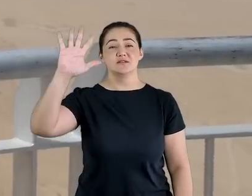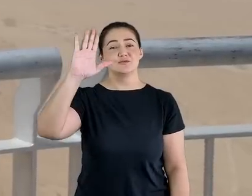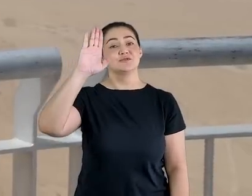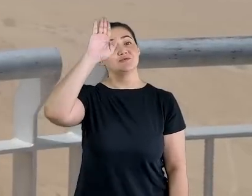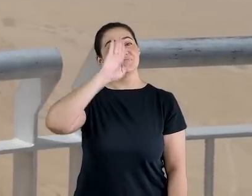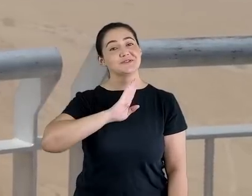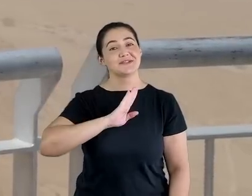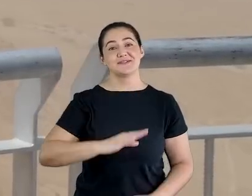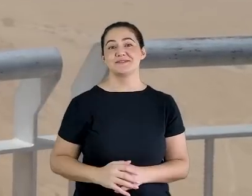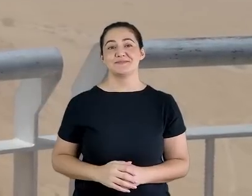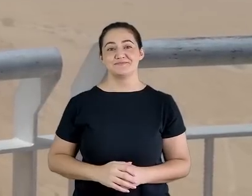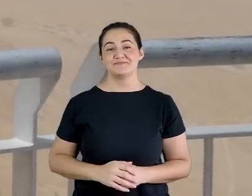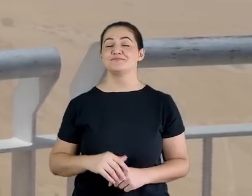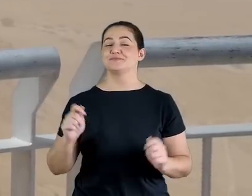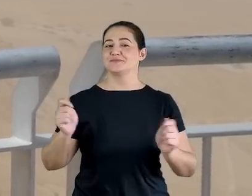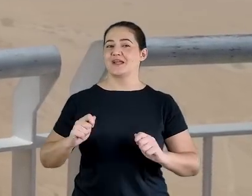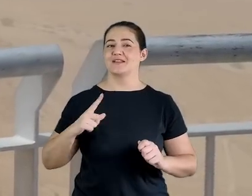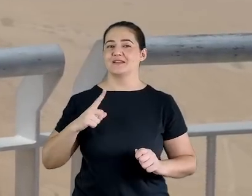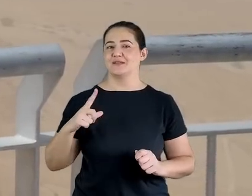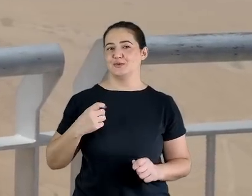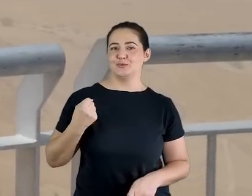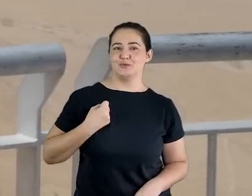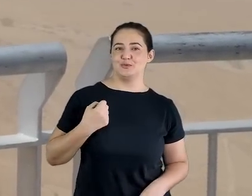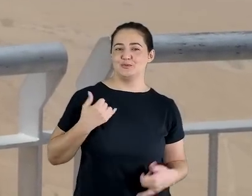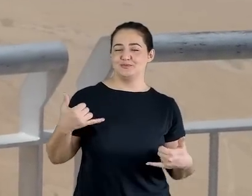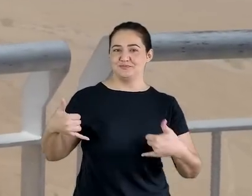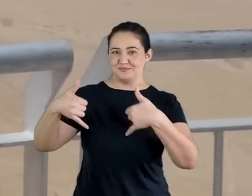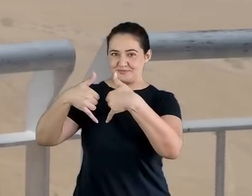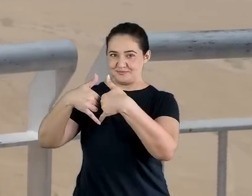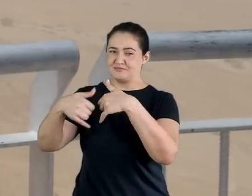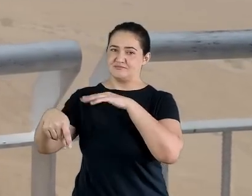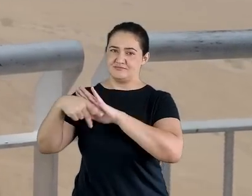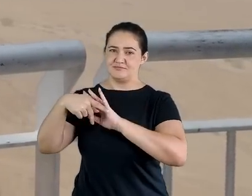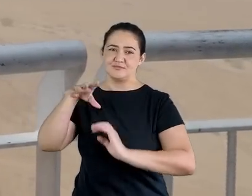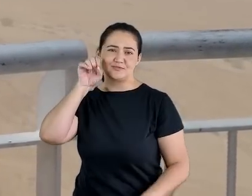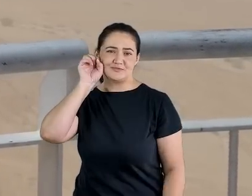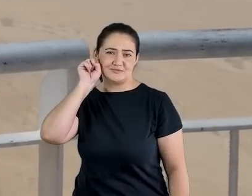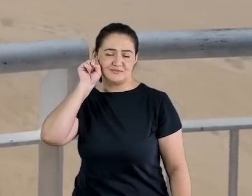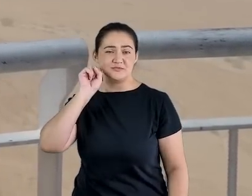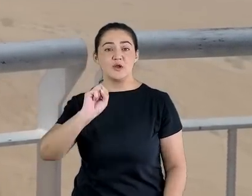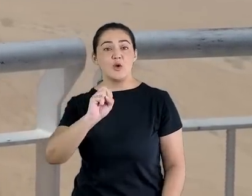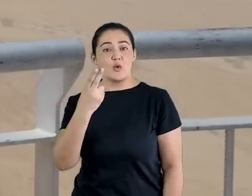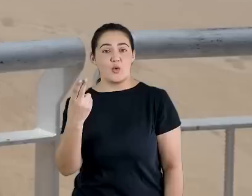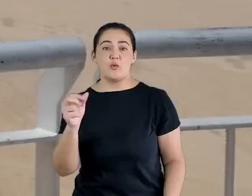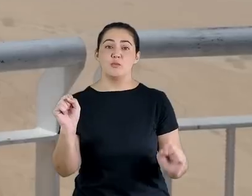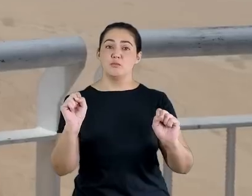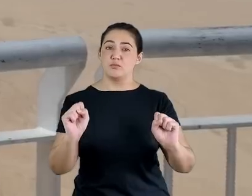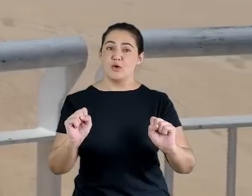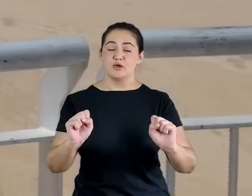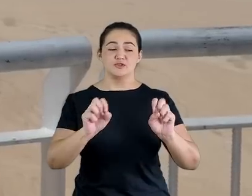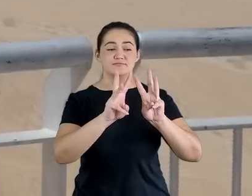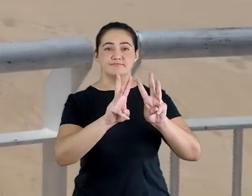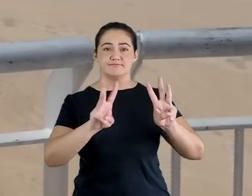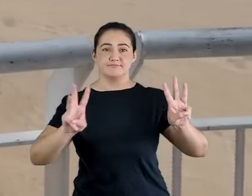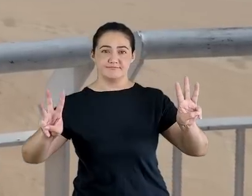grátis. Basta ligar para a gente, 0 Operadora 12 21 27 3121 ou acessar o